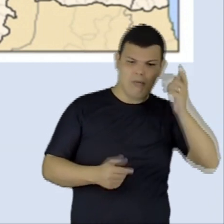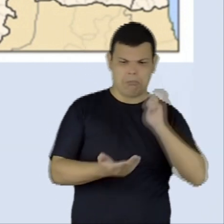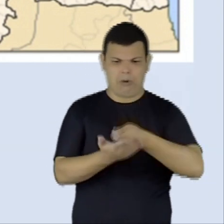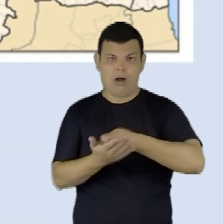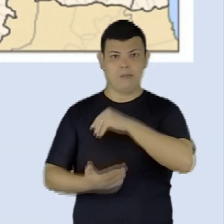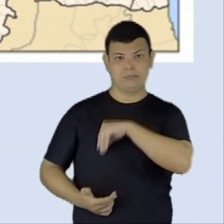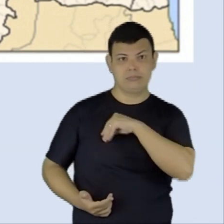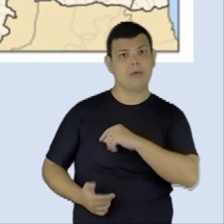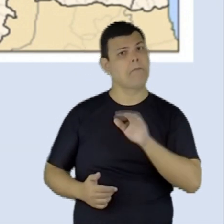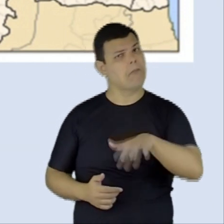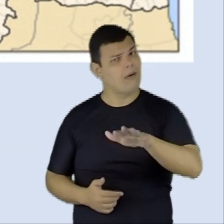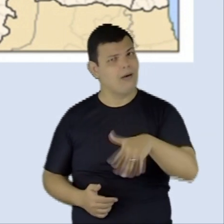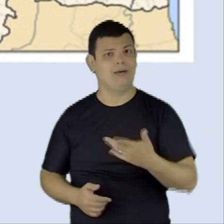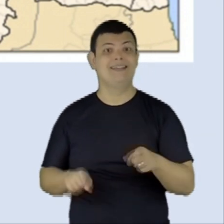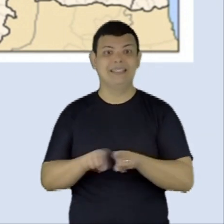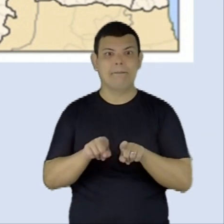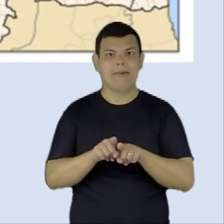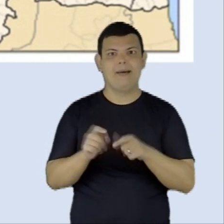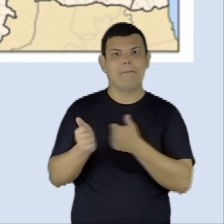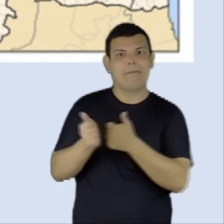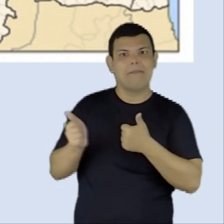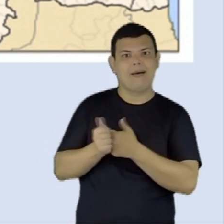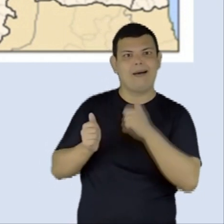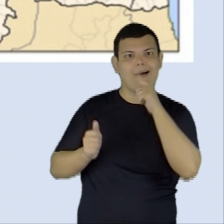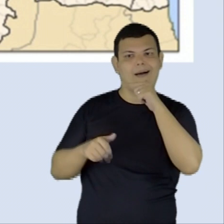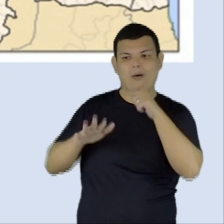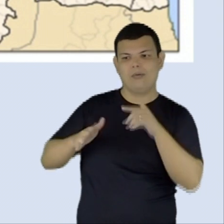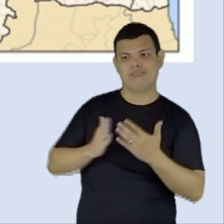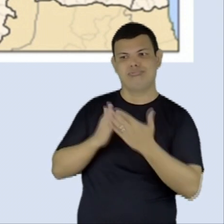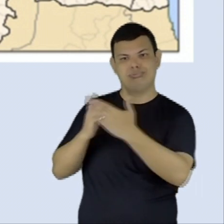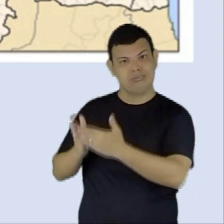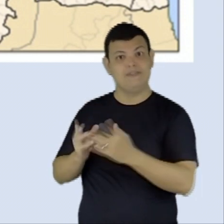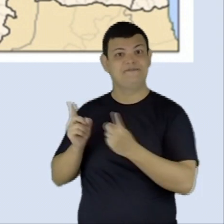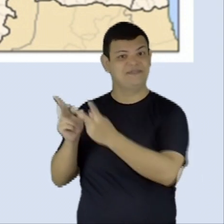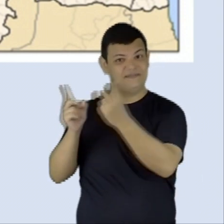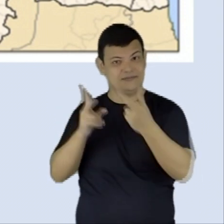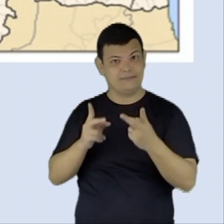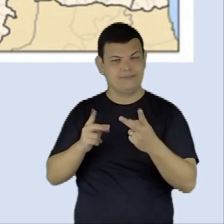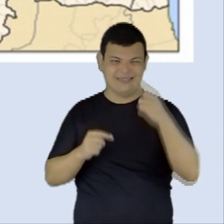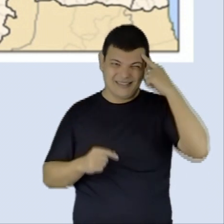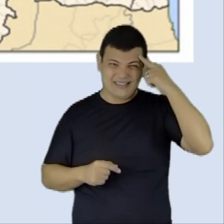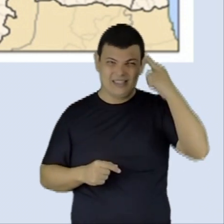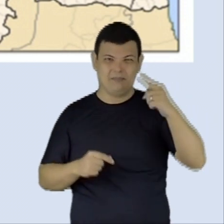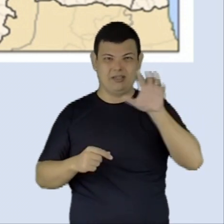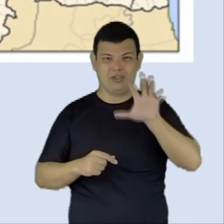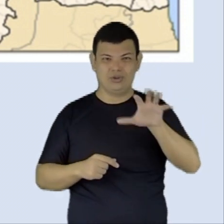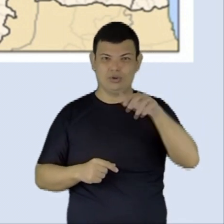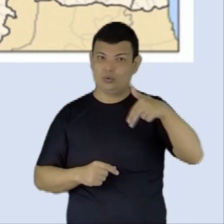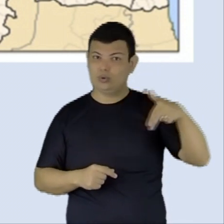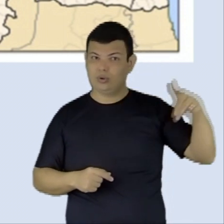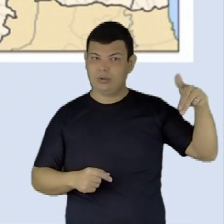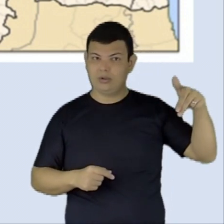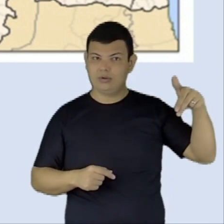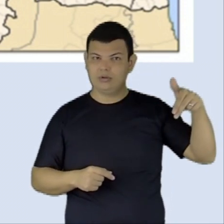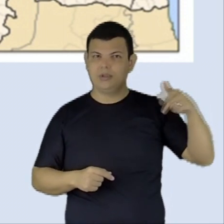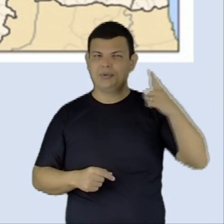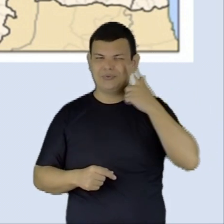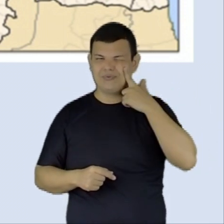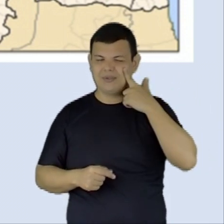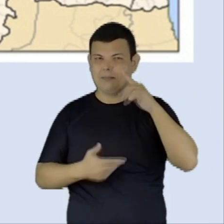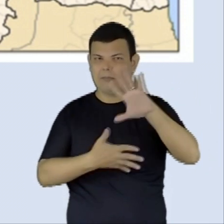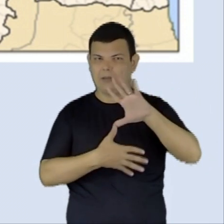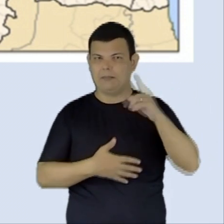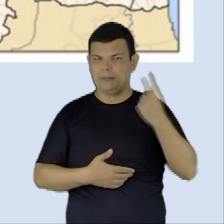barata e essa localização estratégica. Lembra que a região Nordeste, vamos voltar lá ao nosso mapa